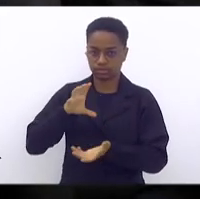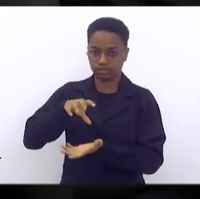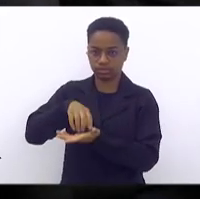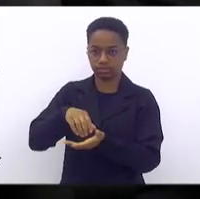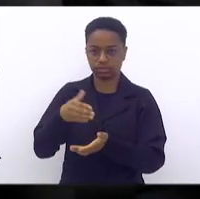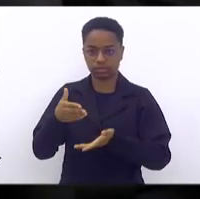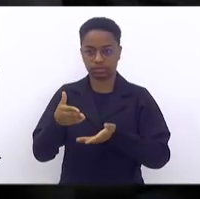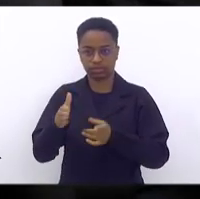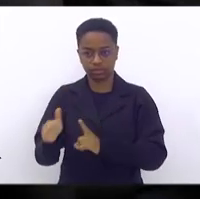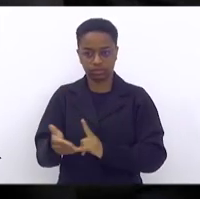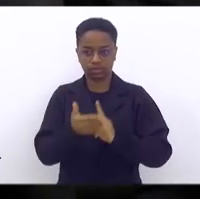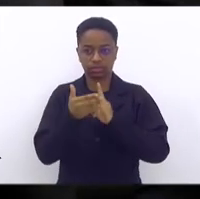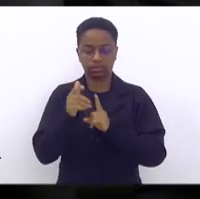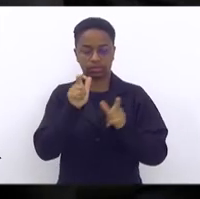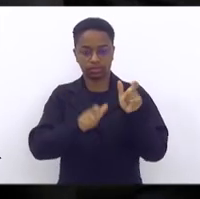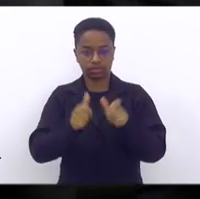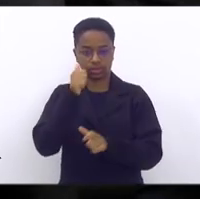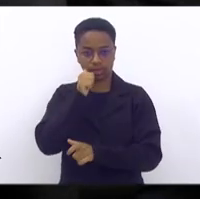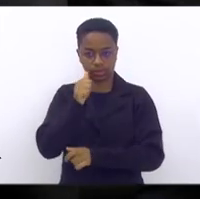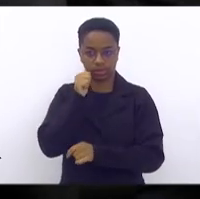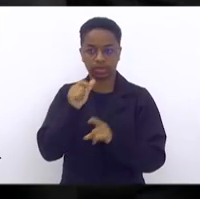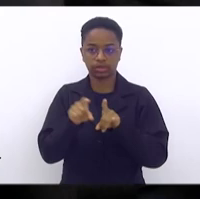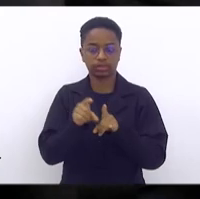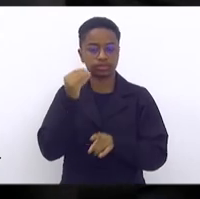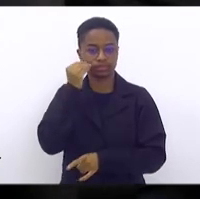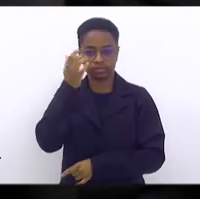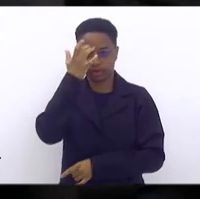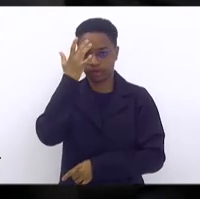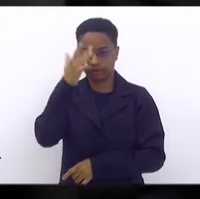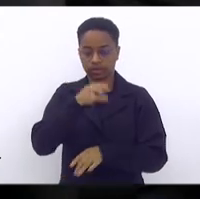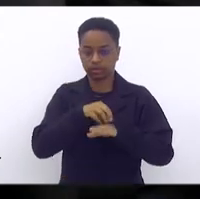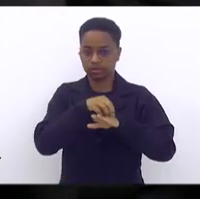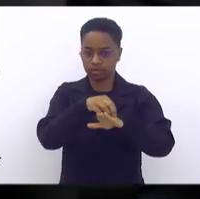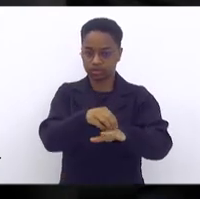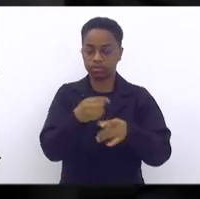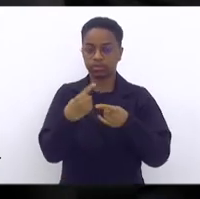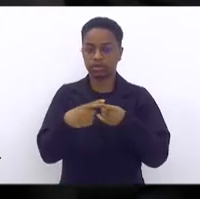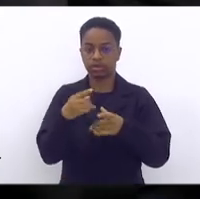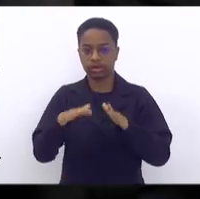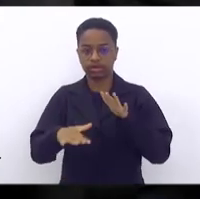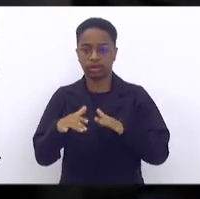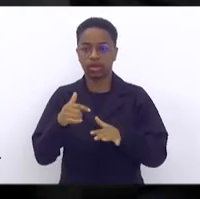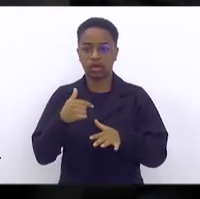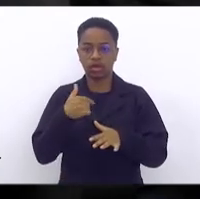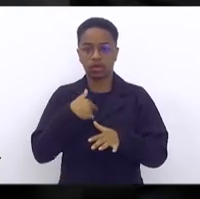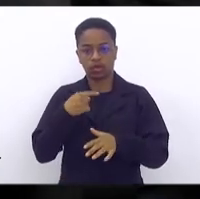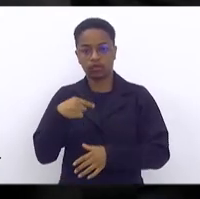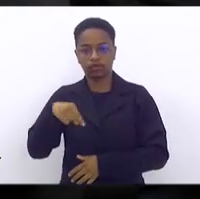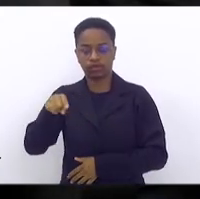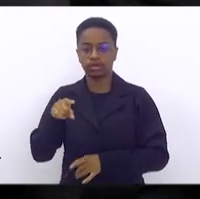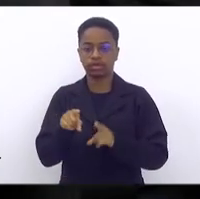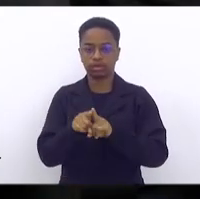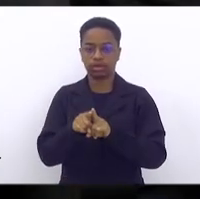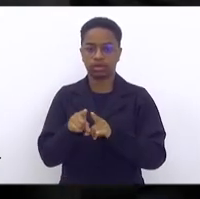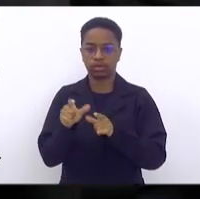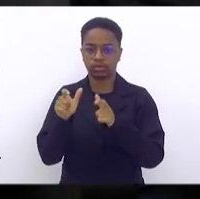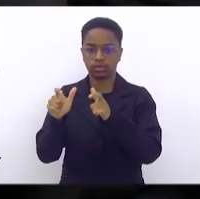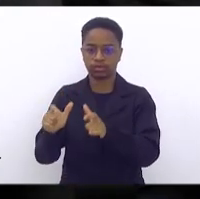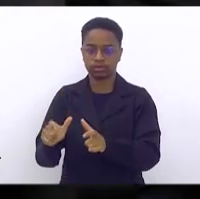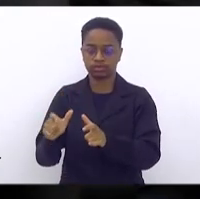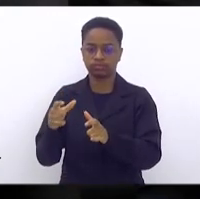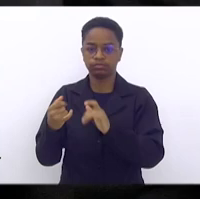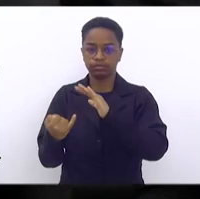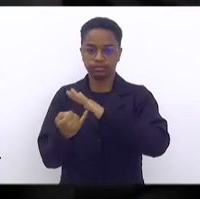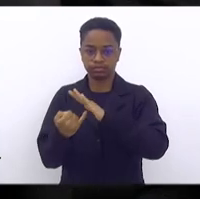integrados de atendimento à mulher, realmente facilitar, inclusive, transporte. Tem mulheres, outro dia eu fui na FGV também, um